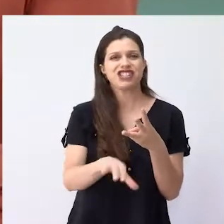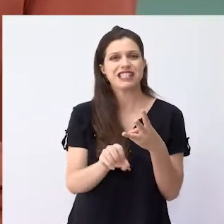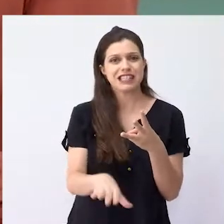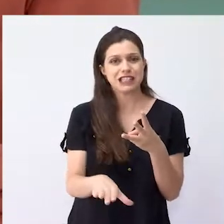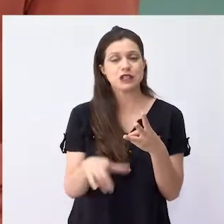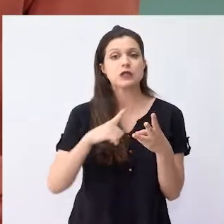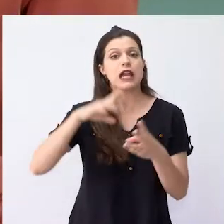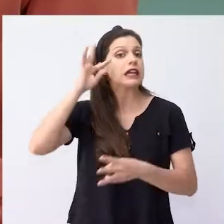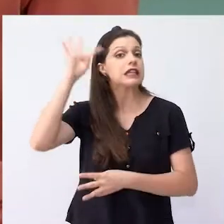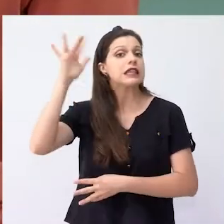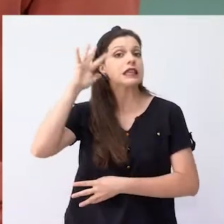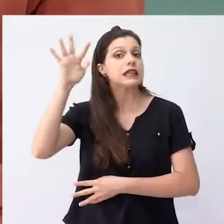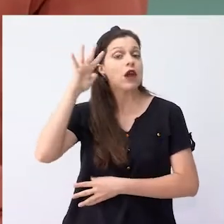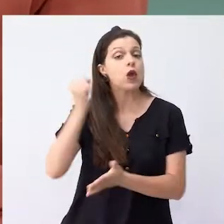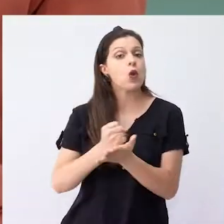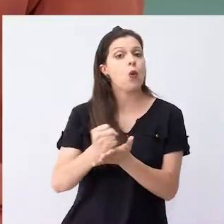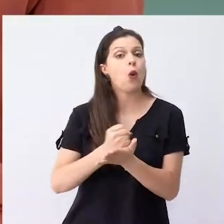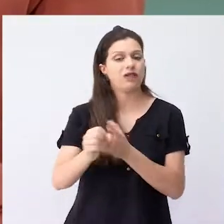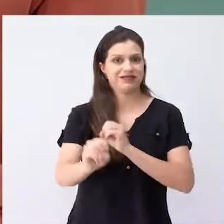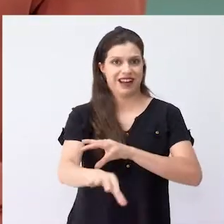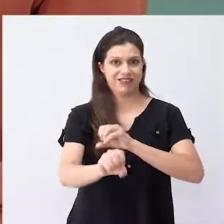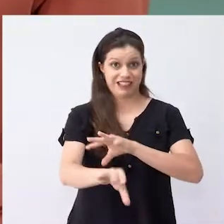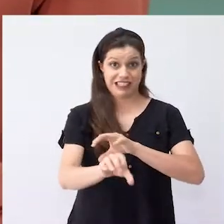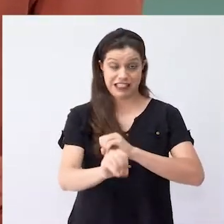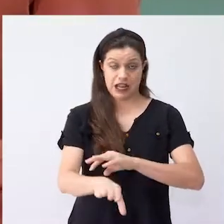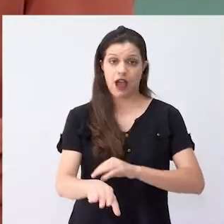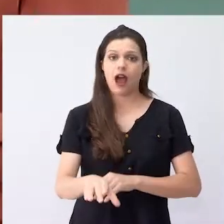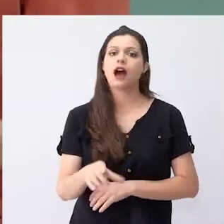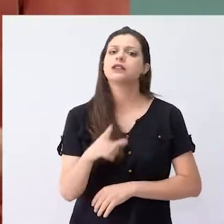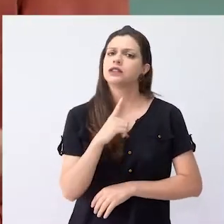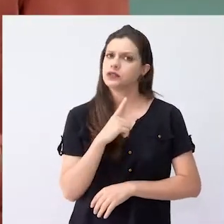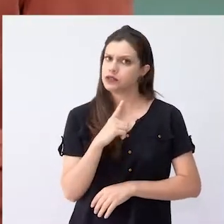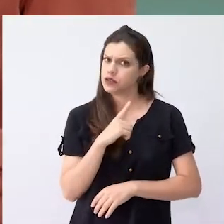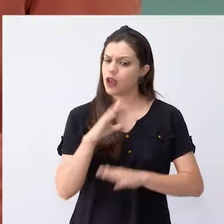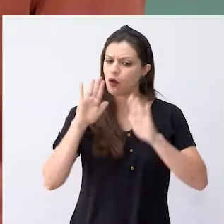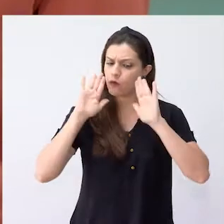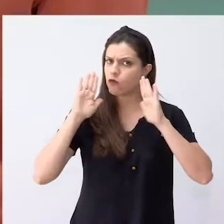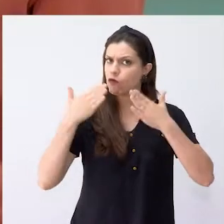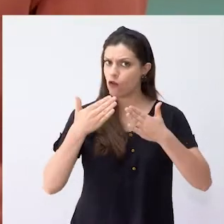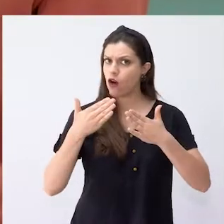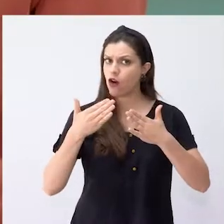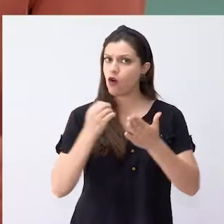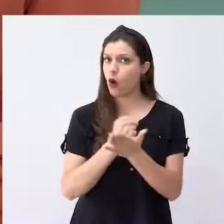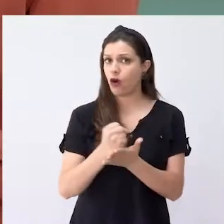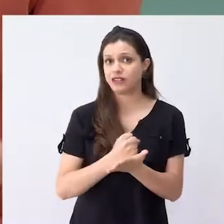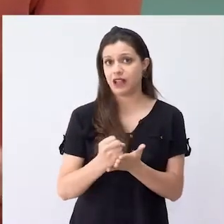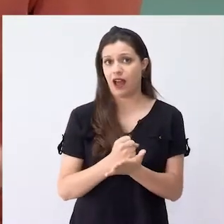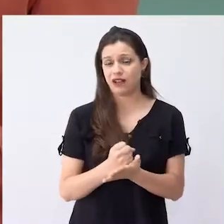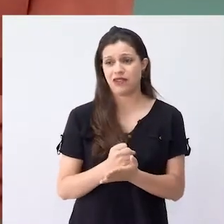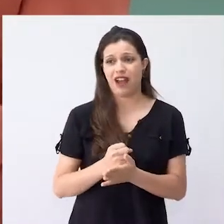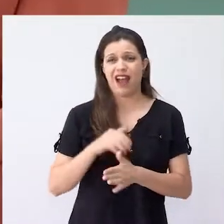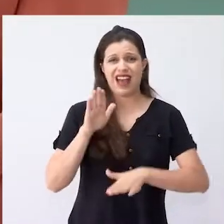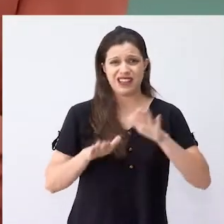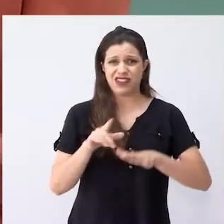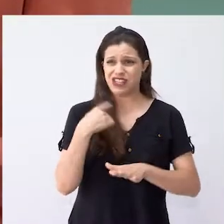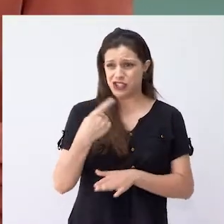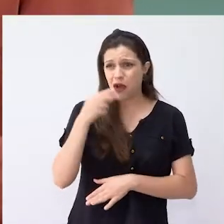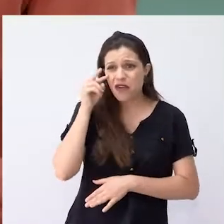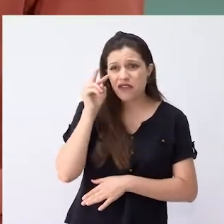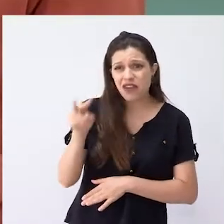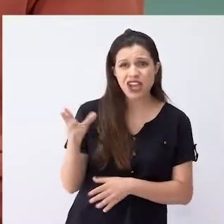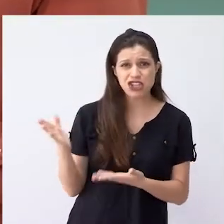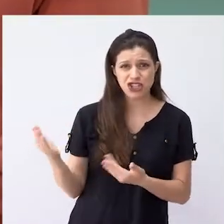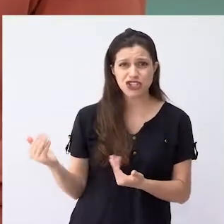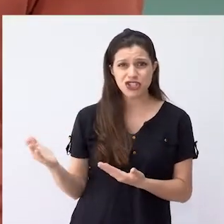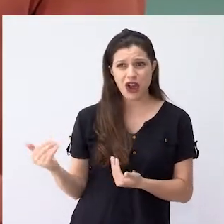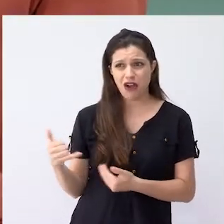parte teórica do contrato. Então, é um contrato bem específico que, via de regra, não é o que a gente encontra quando a gente encontra um